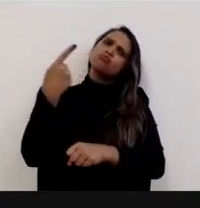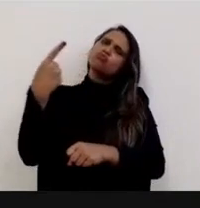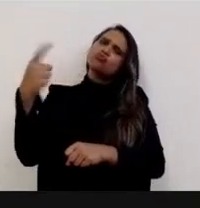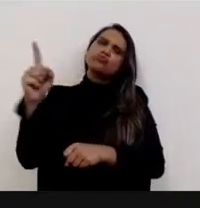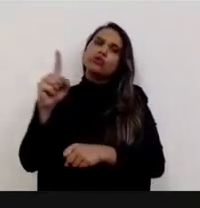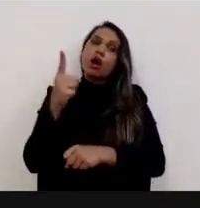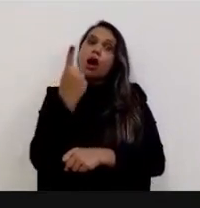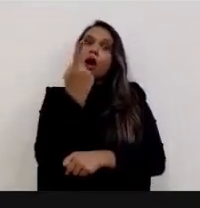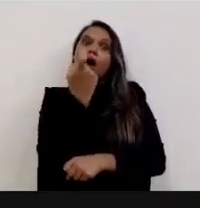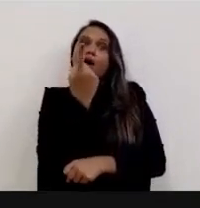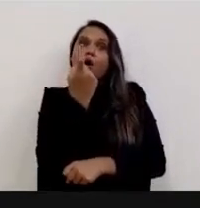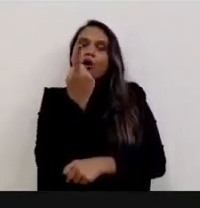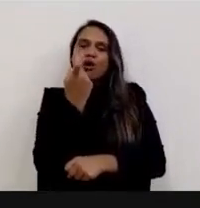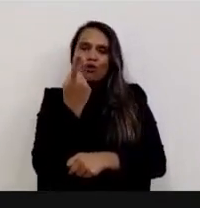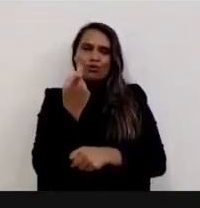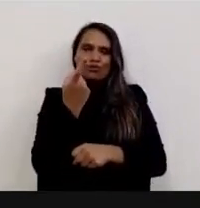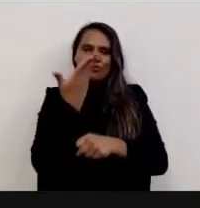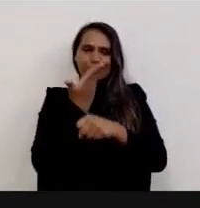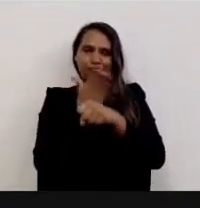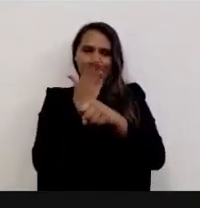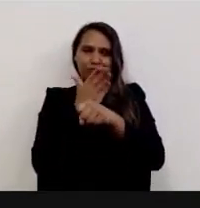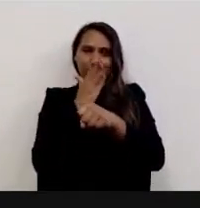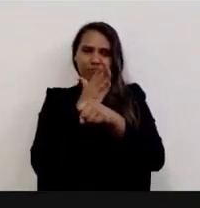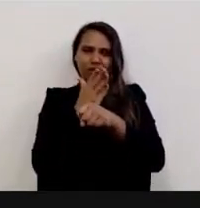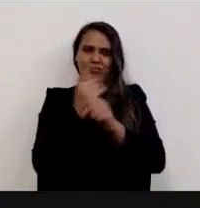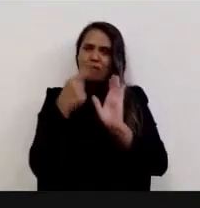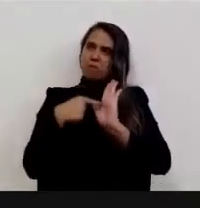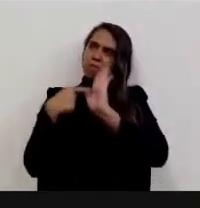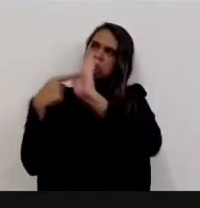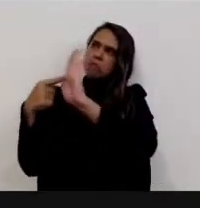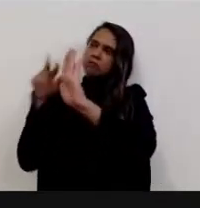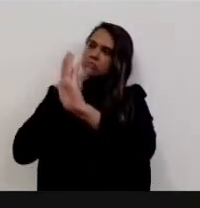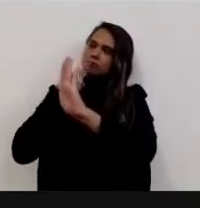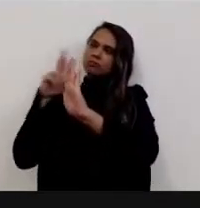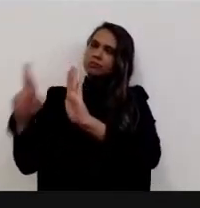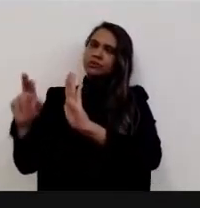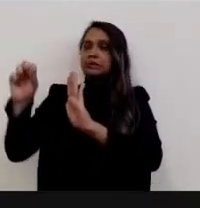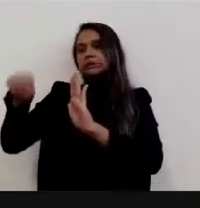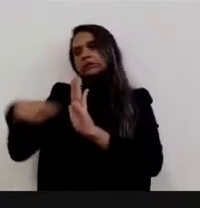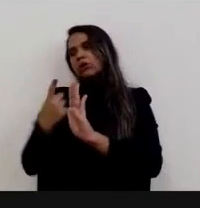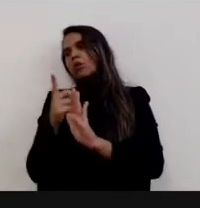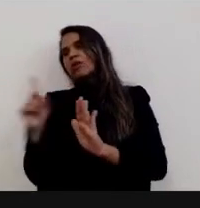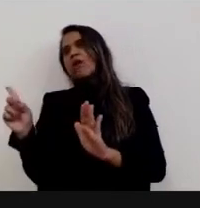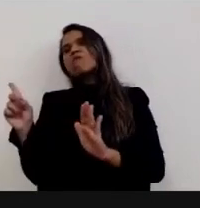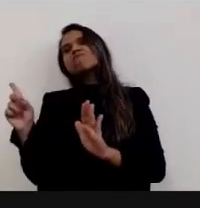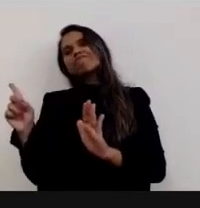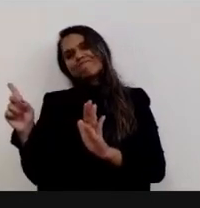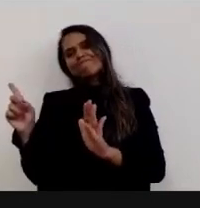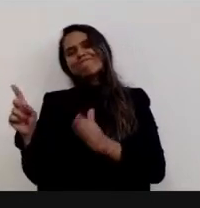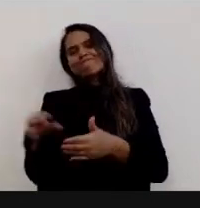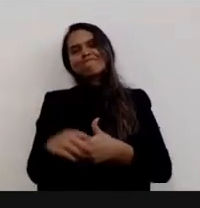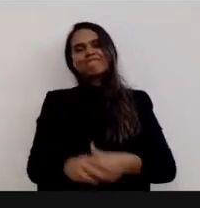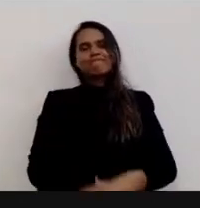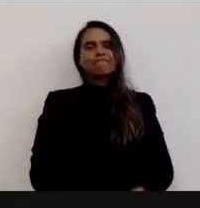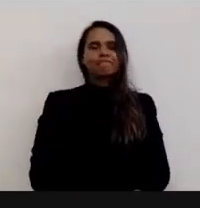único treinamento com vários modelos e apresenta o resultado se é ou não é uma anomalia.